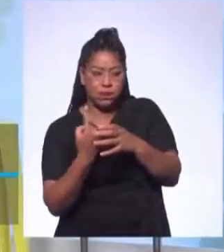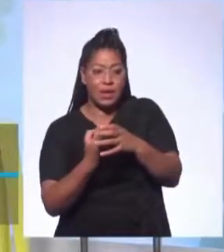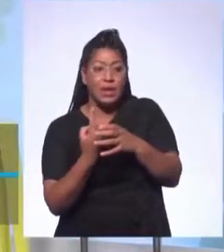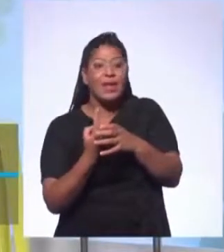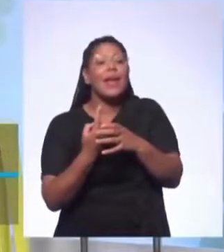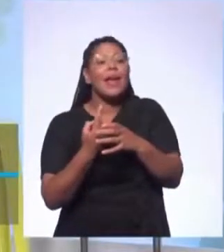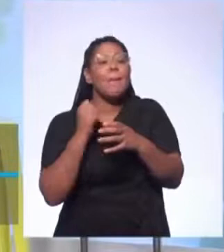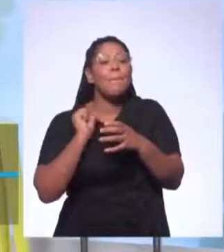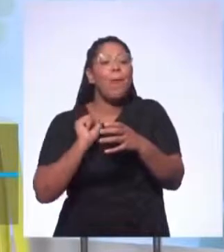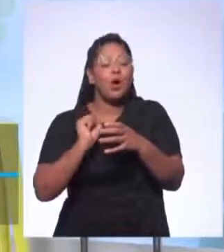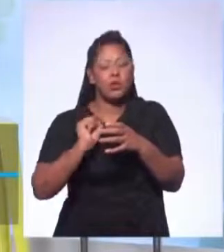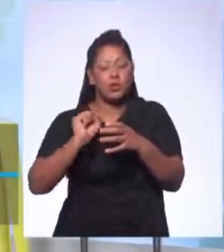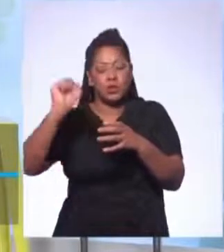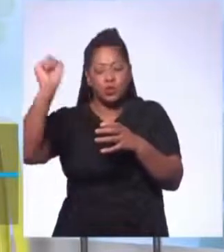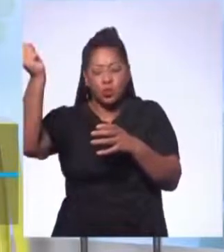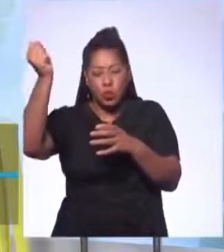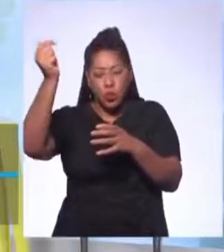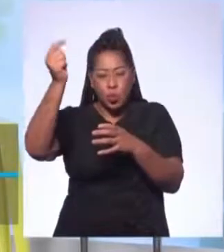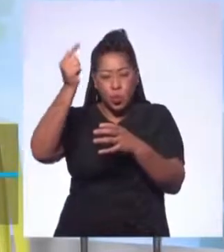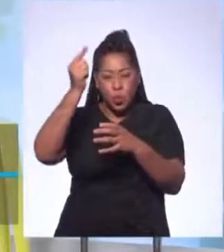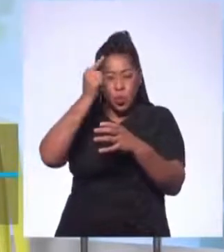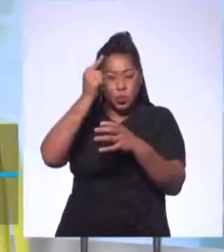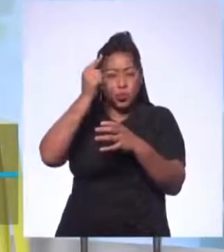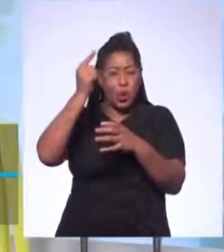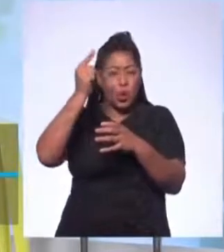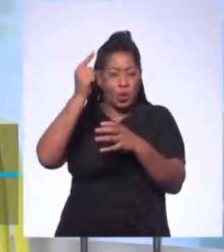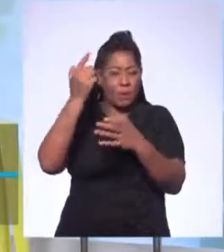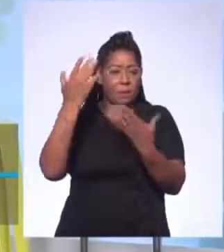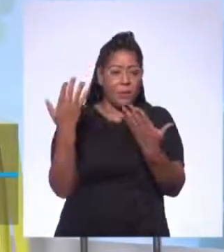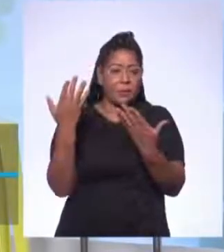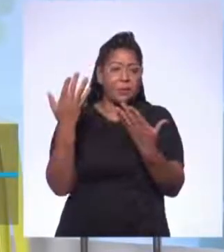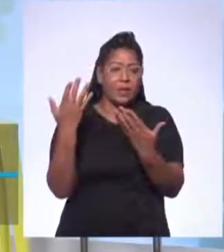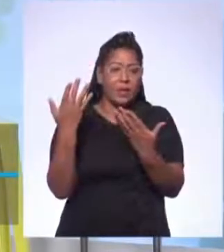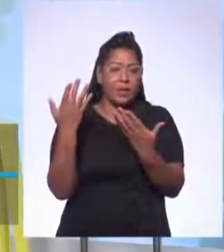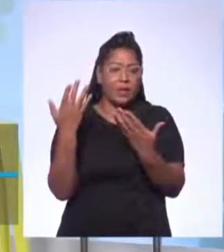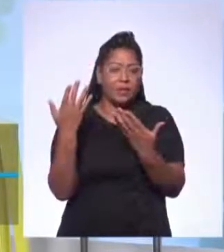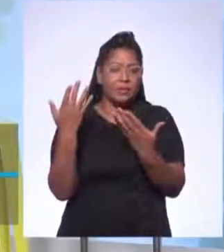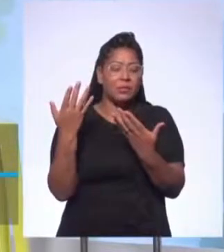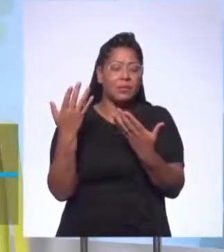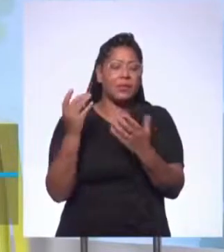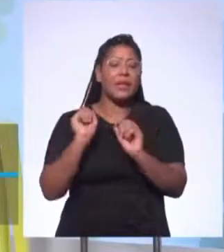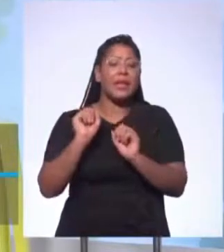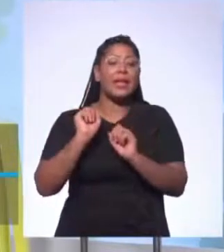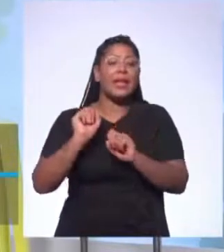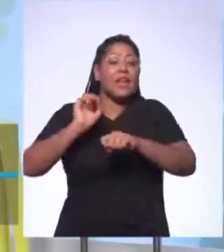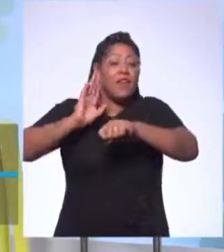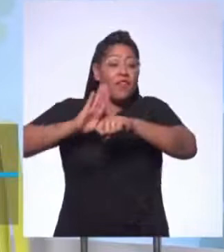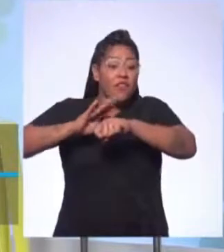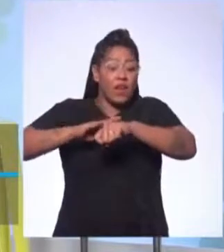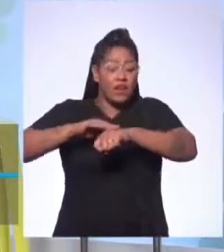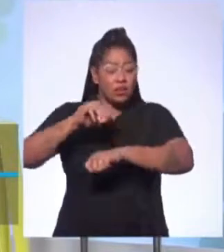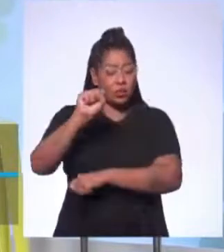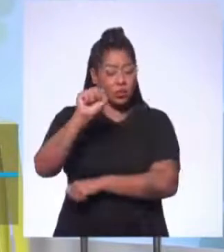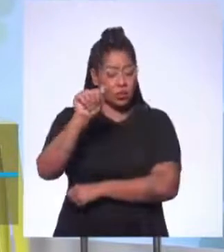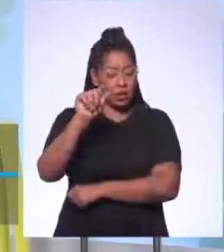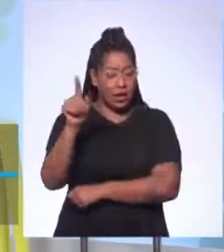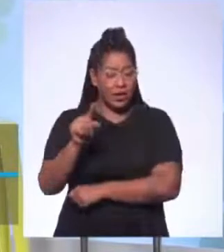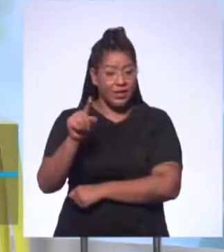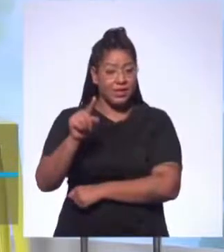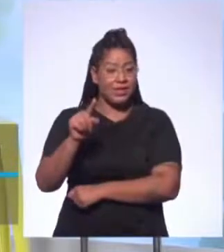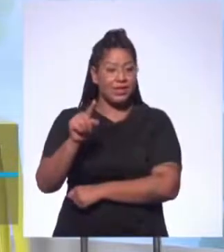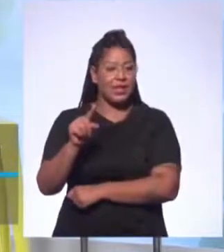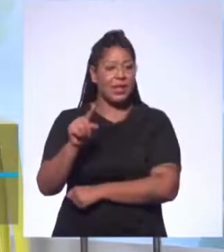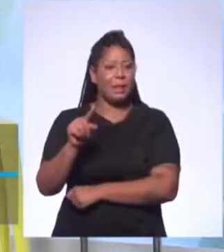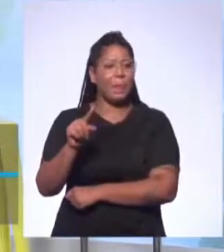aquecimento global. Como, por exemplo, o vilão dessa história que combina com o gás de ozônio é os